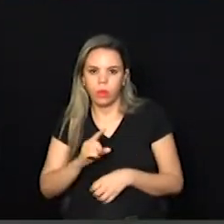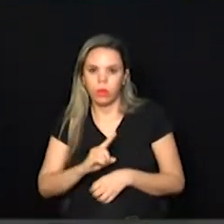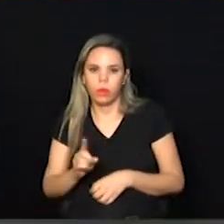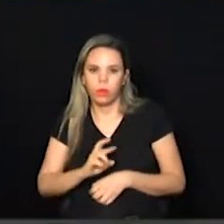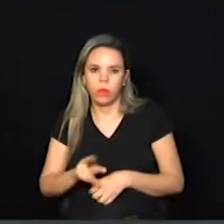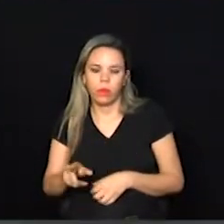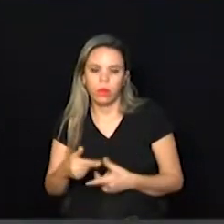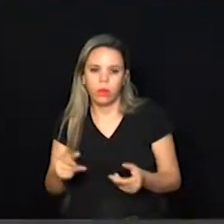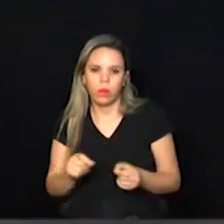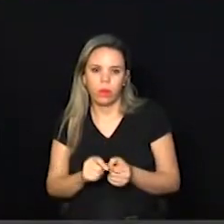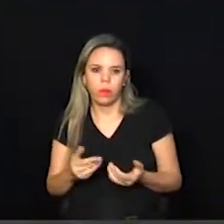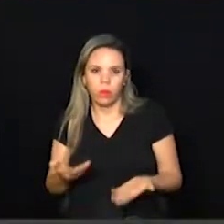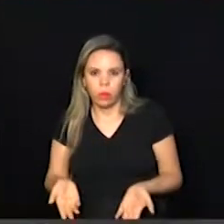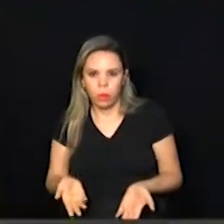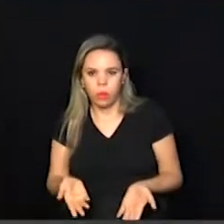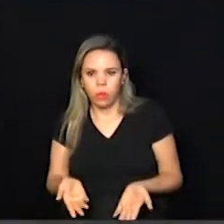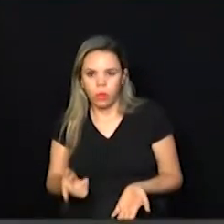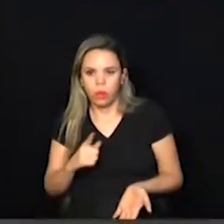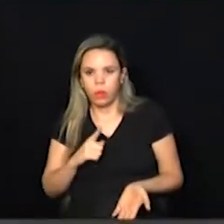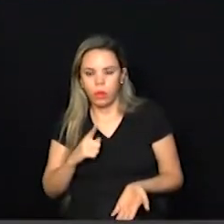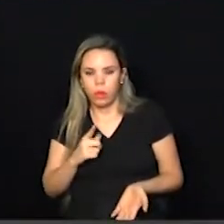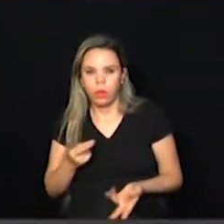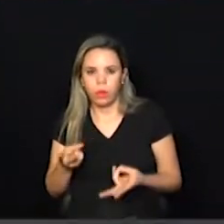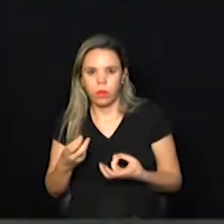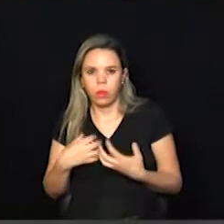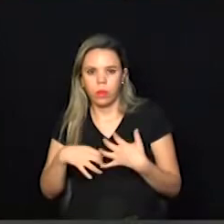muita coisa a fazer, mas nessa questão a gente tem tido o olhar.